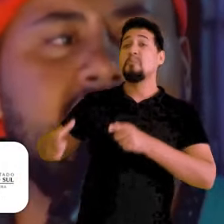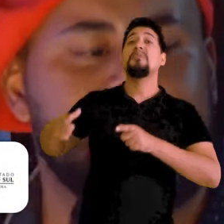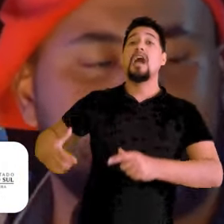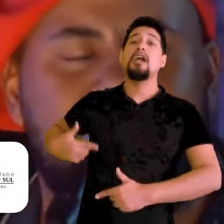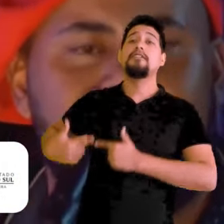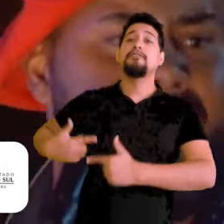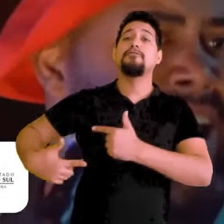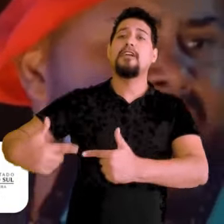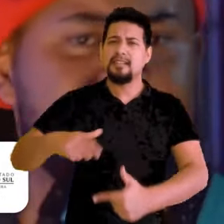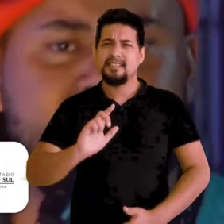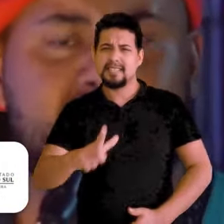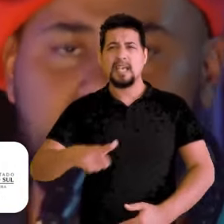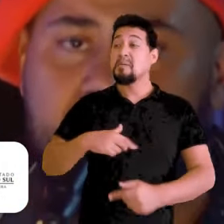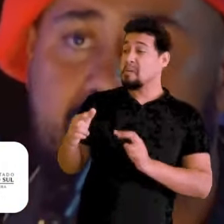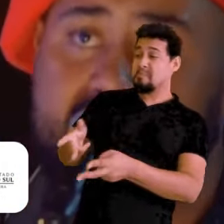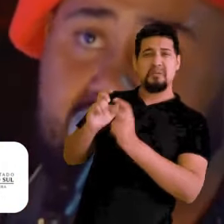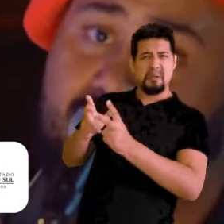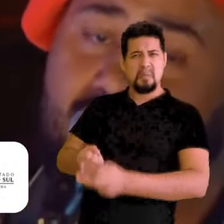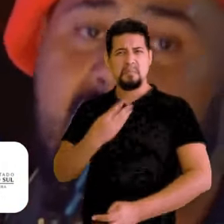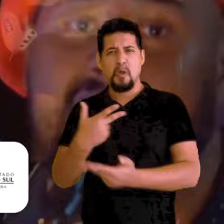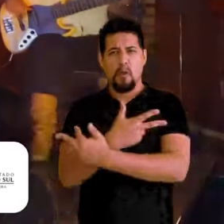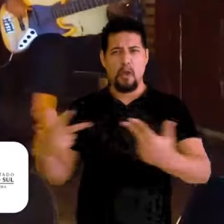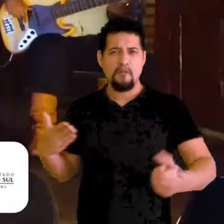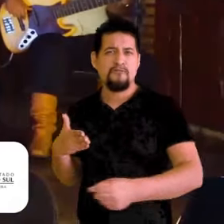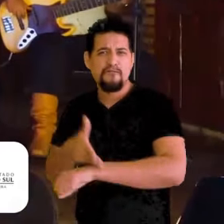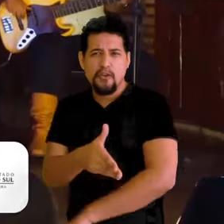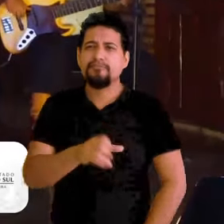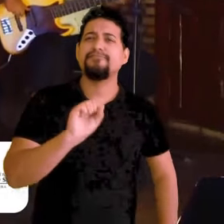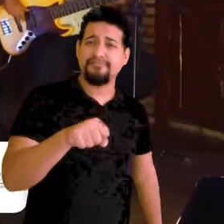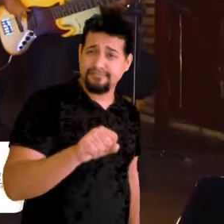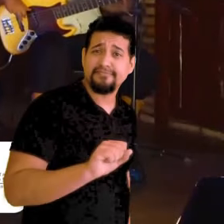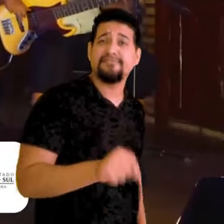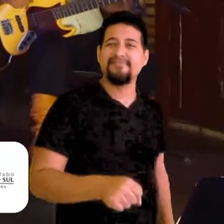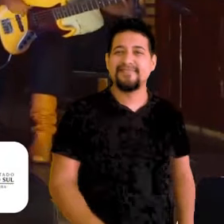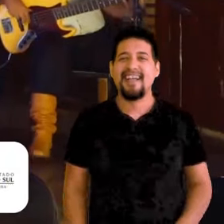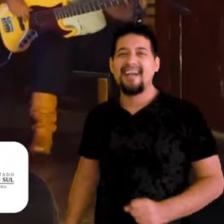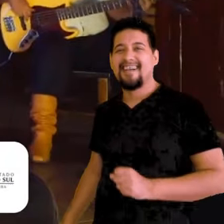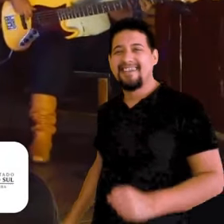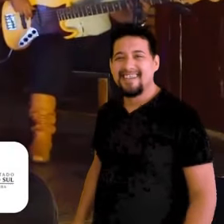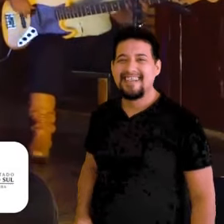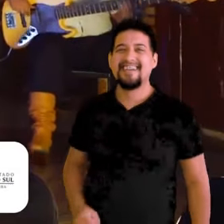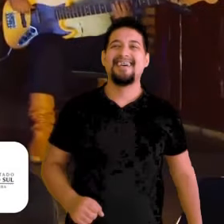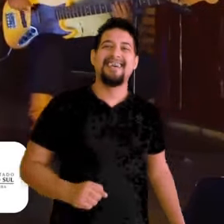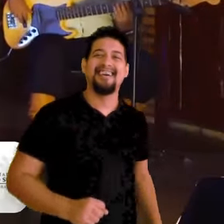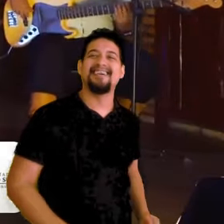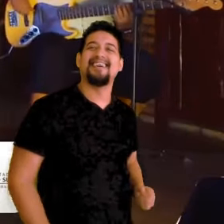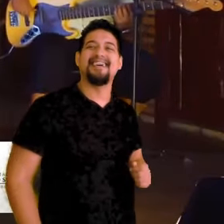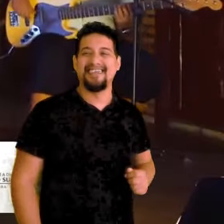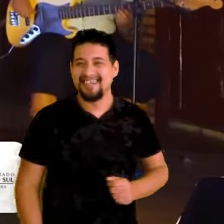é tradicionalista, sempre bem vista nos lugares onde vou. Onde tu vai,